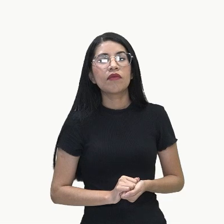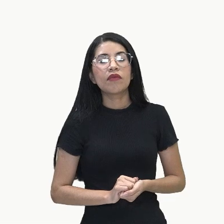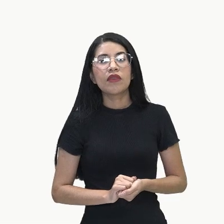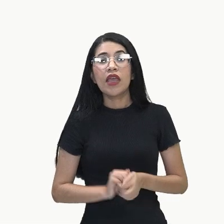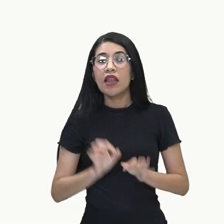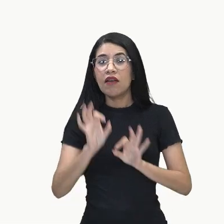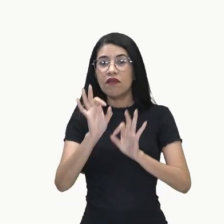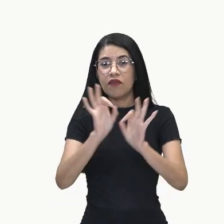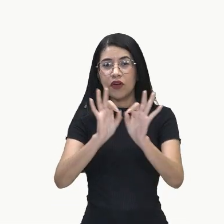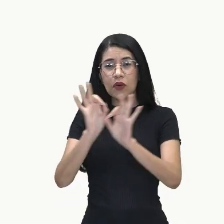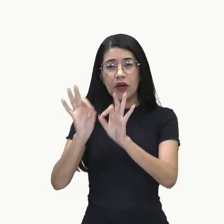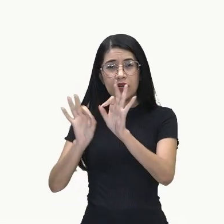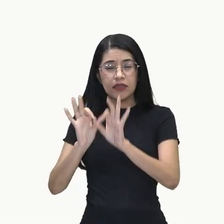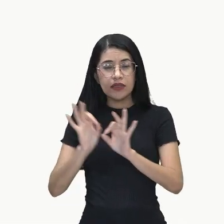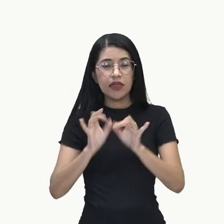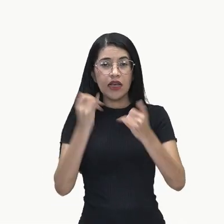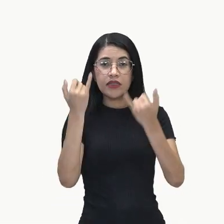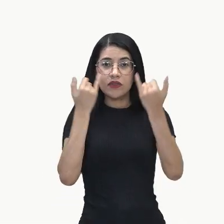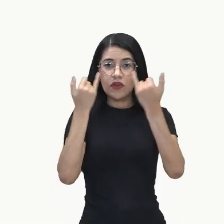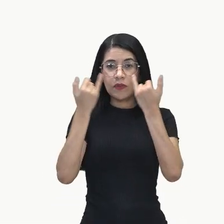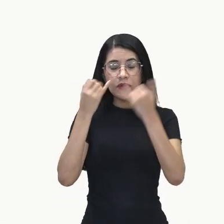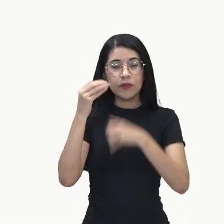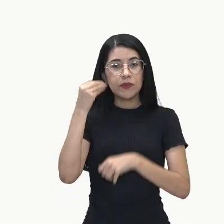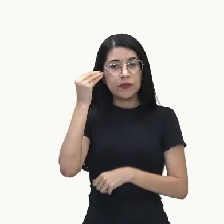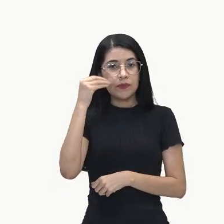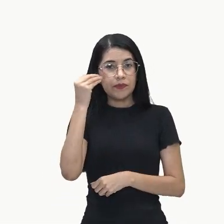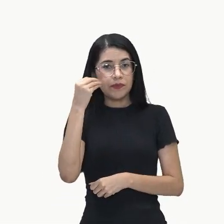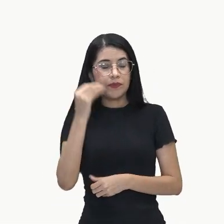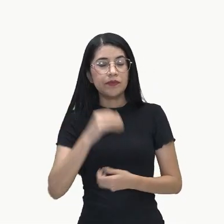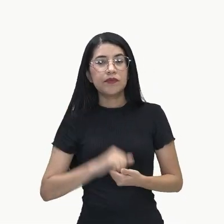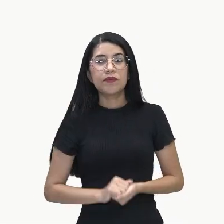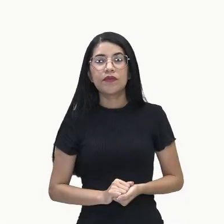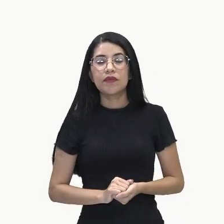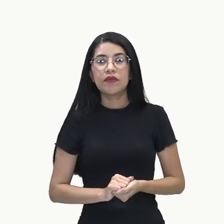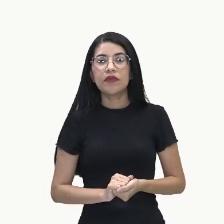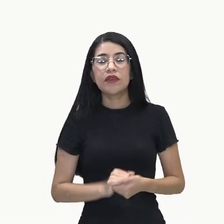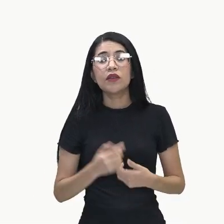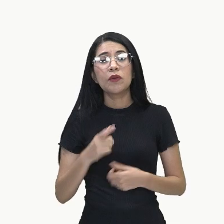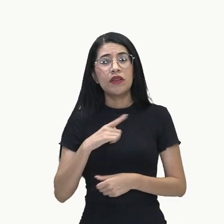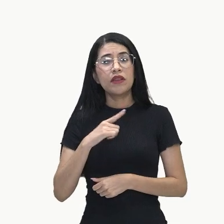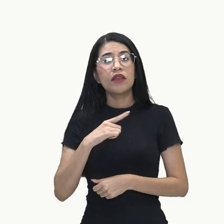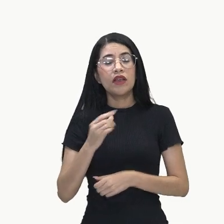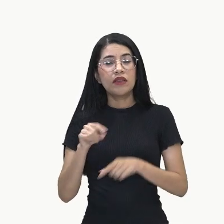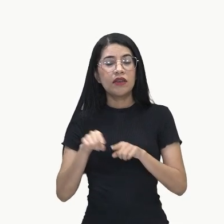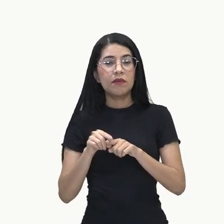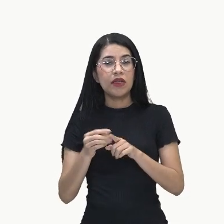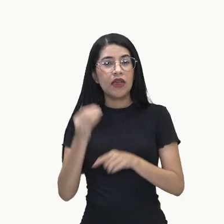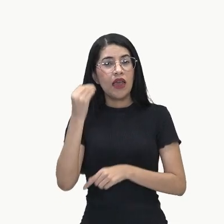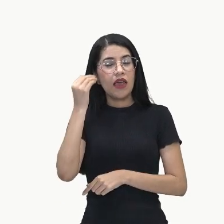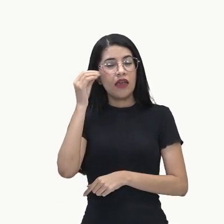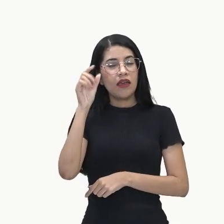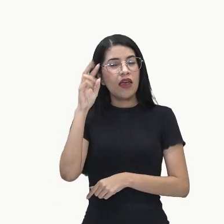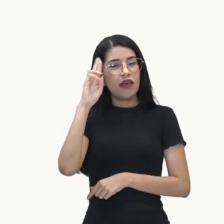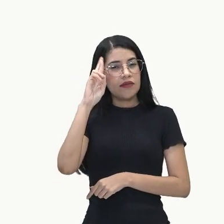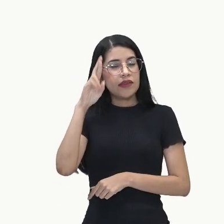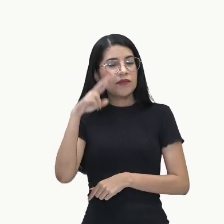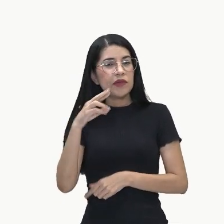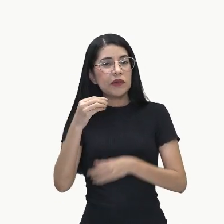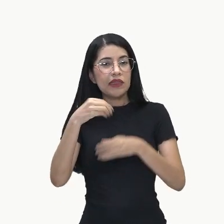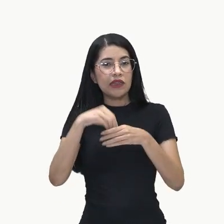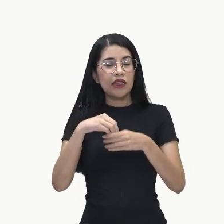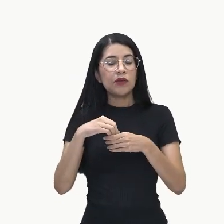organizar esses dados empíricos. Ou seja, a razão tem função aí no empirismo. Tem. Ela vai o